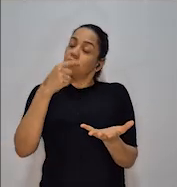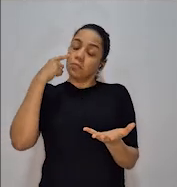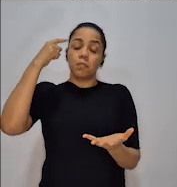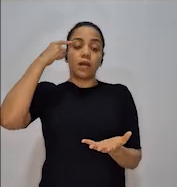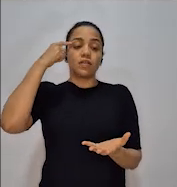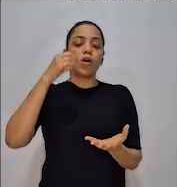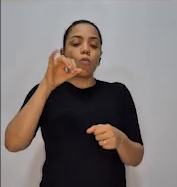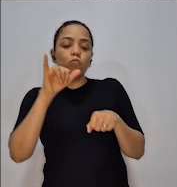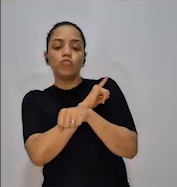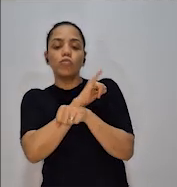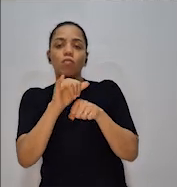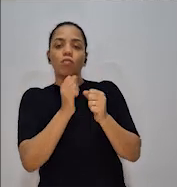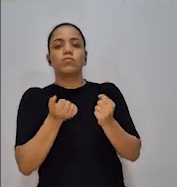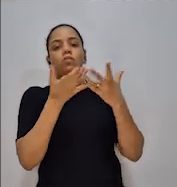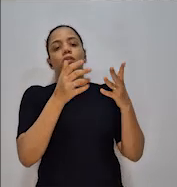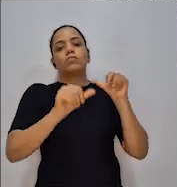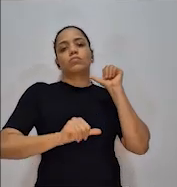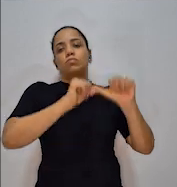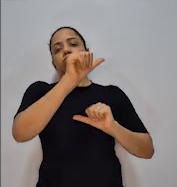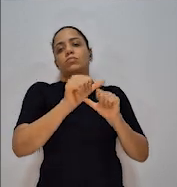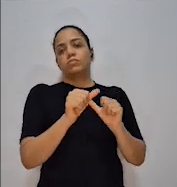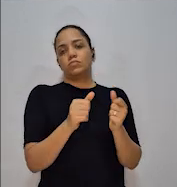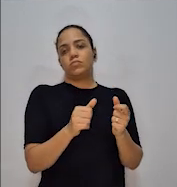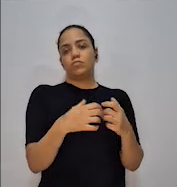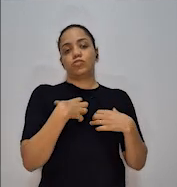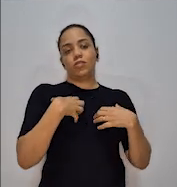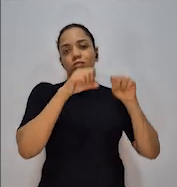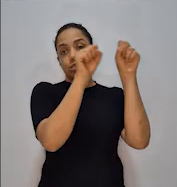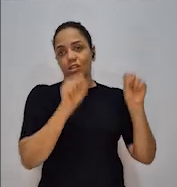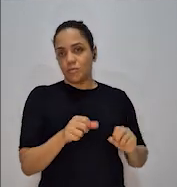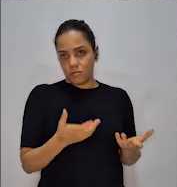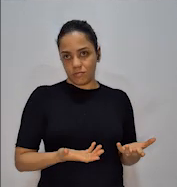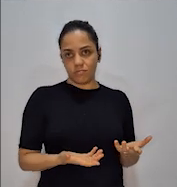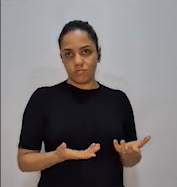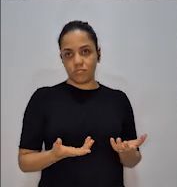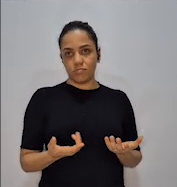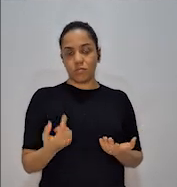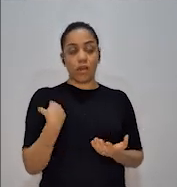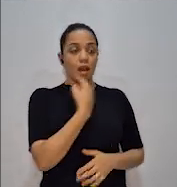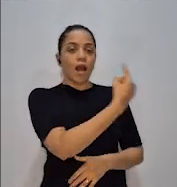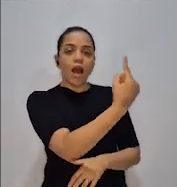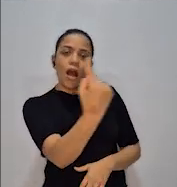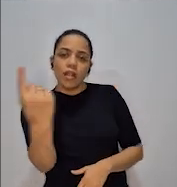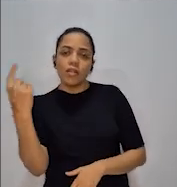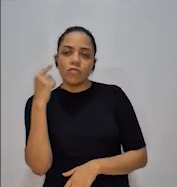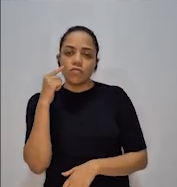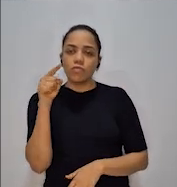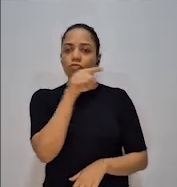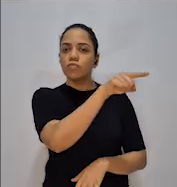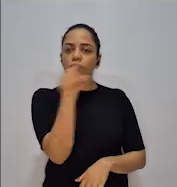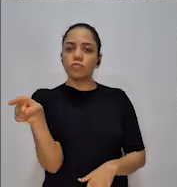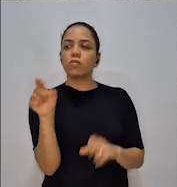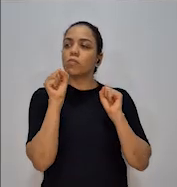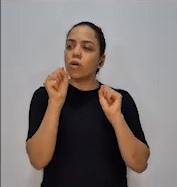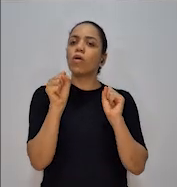opera. É justamente aí que vem o diferencial de cada pessoa aqui, o que cada pessoa realmente pode